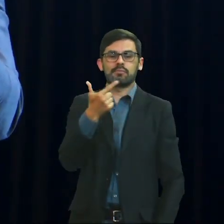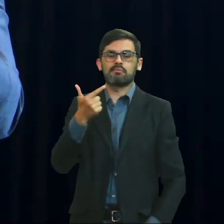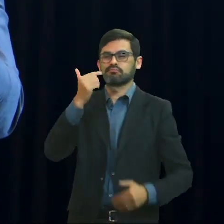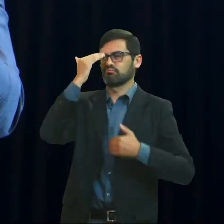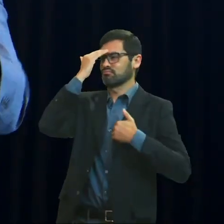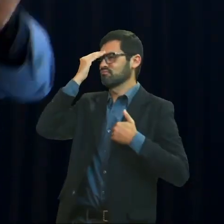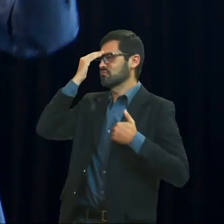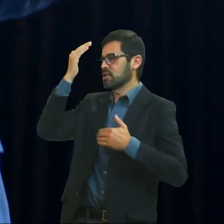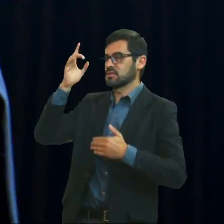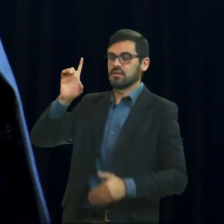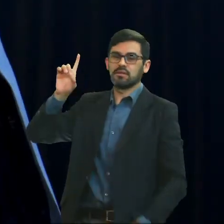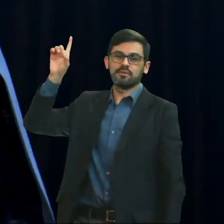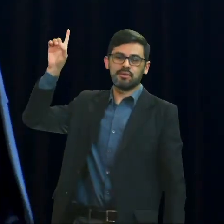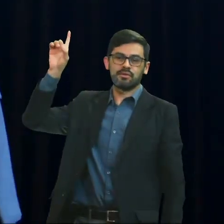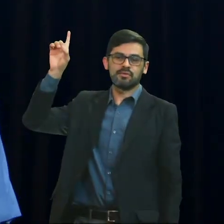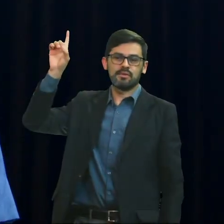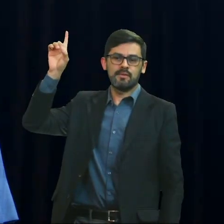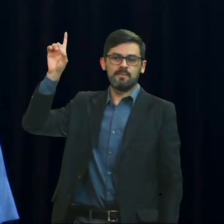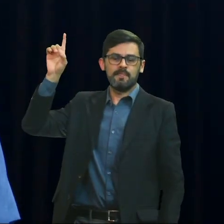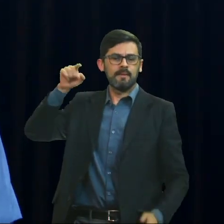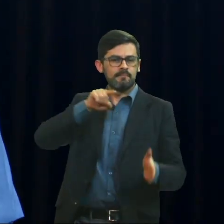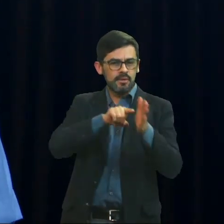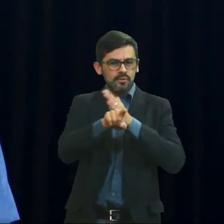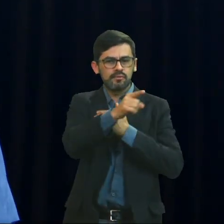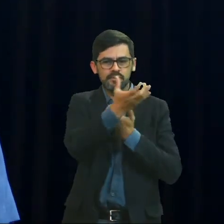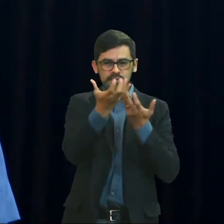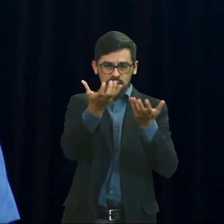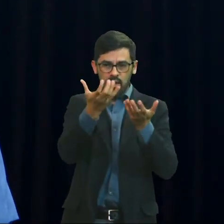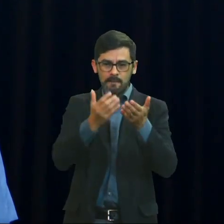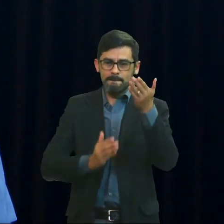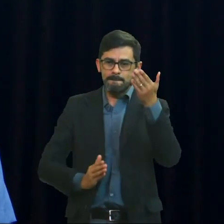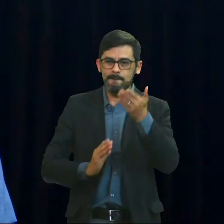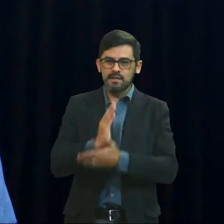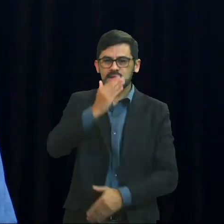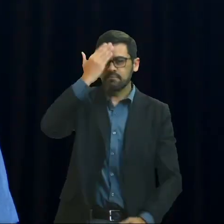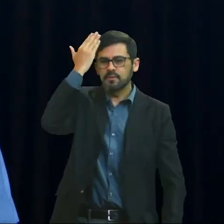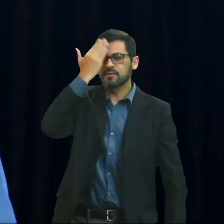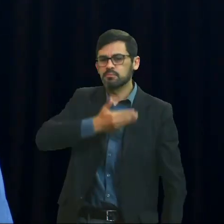agradecidos. Quantos querem passar nos testes da fidelidade?